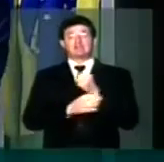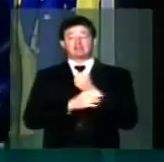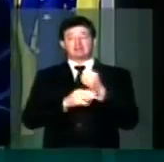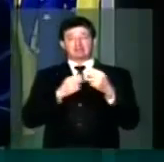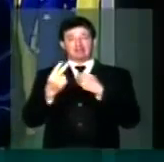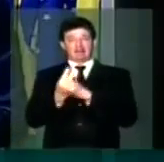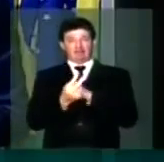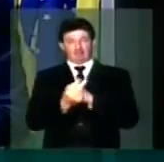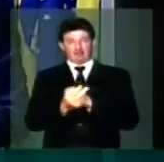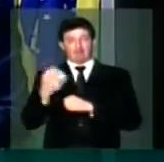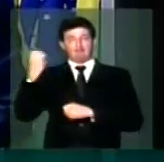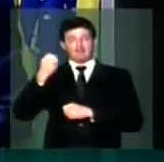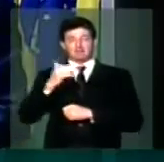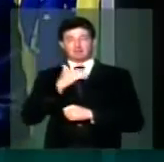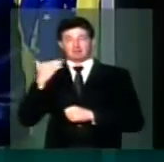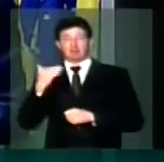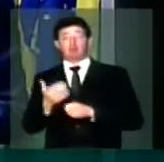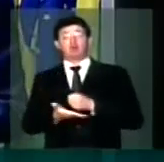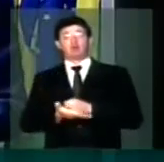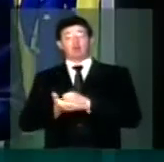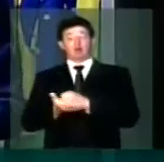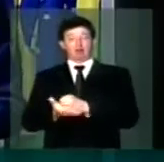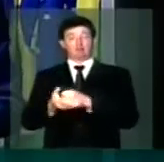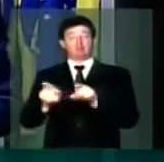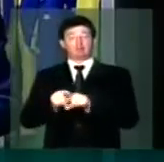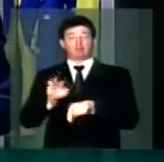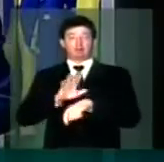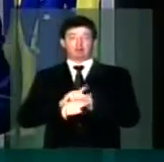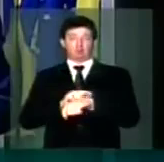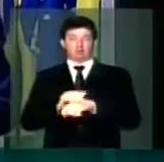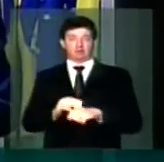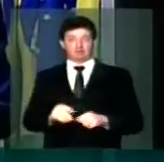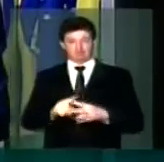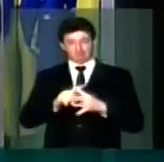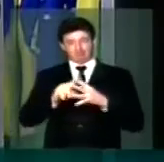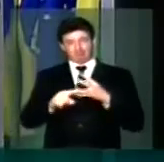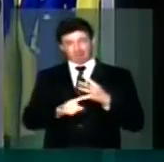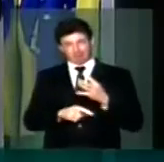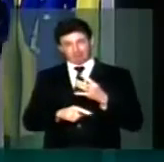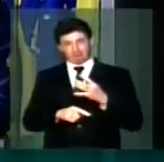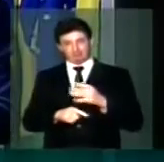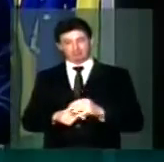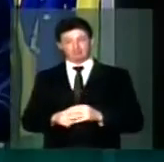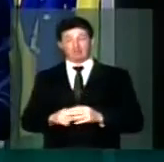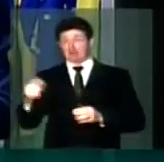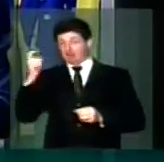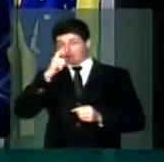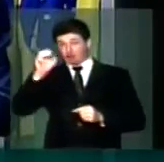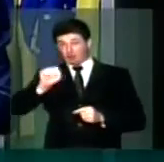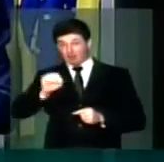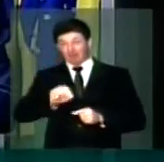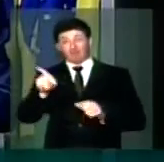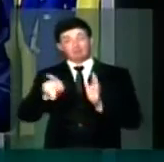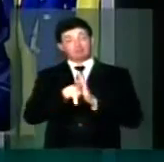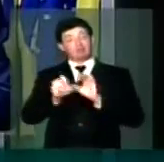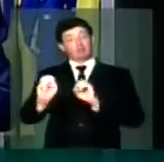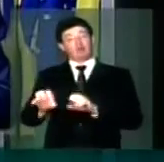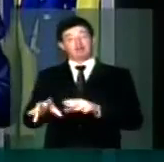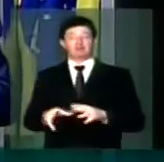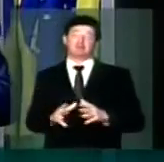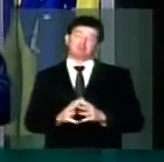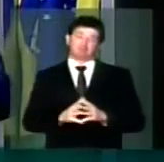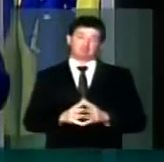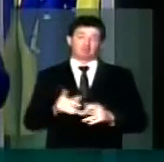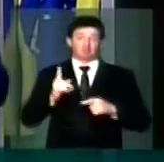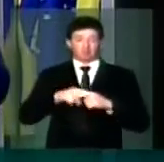na pensão de morte e no auxílio à doença. A oitava mentira na educação,